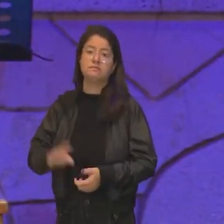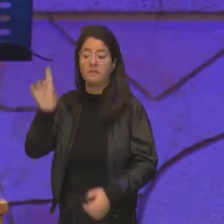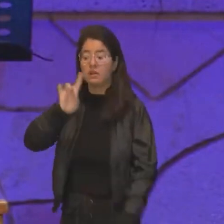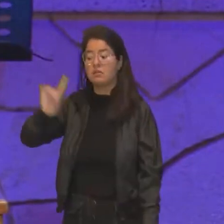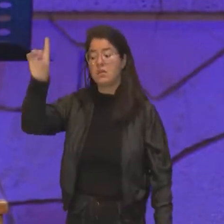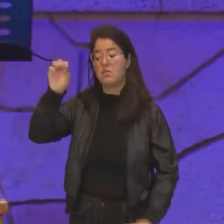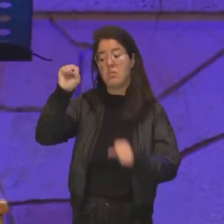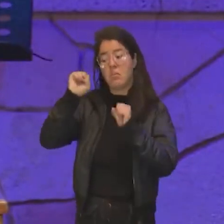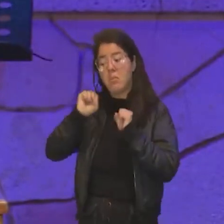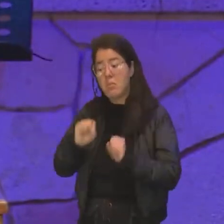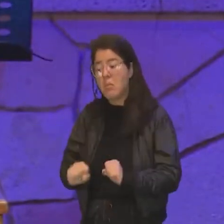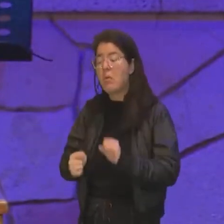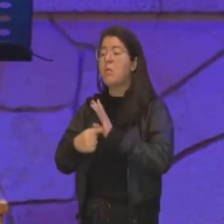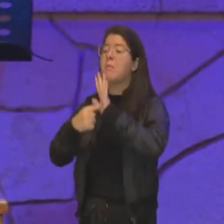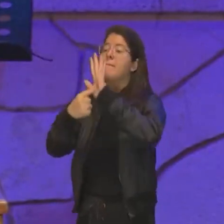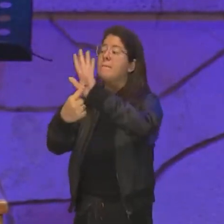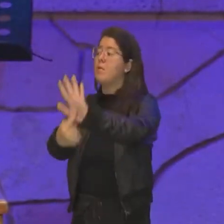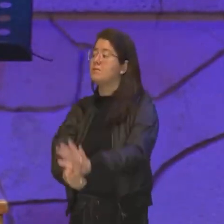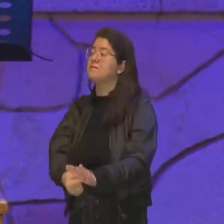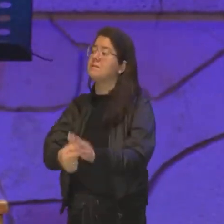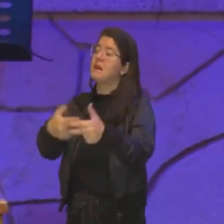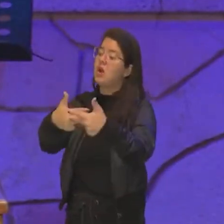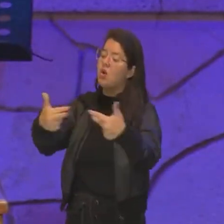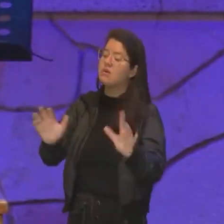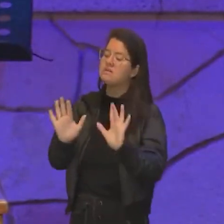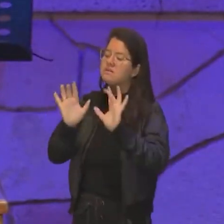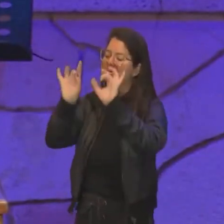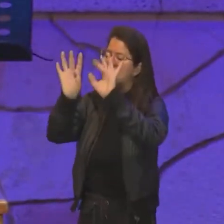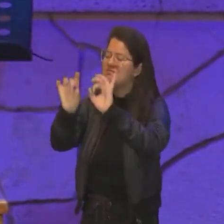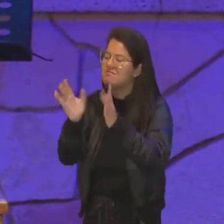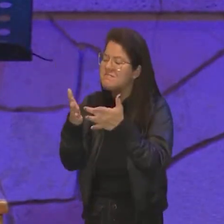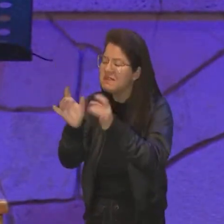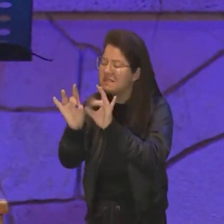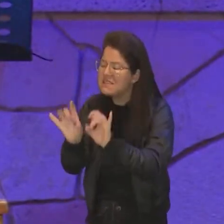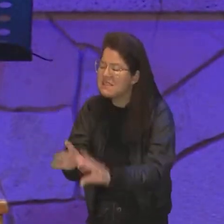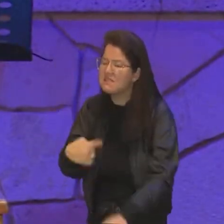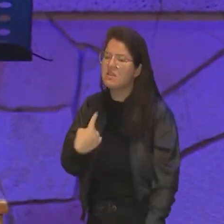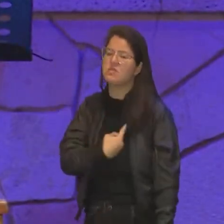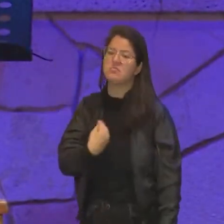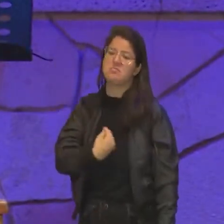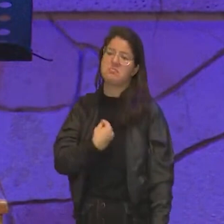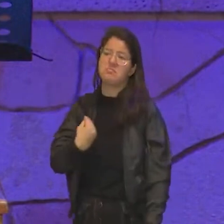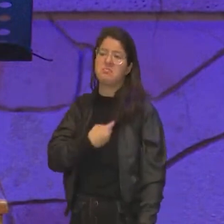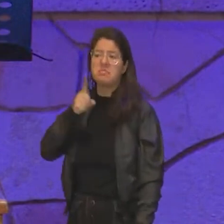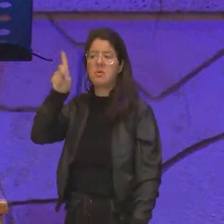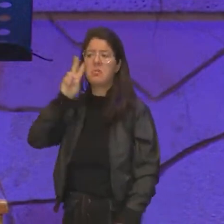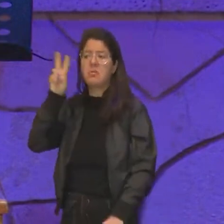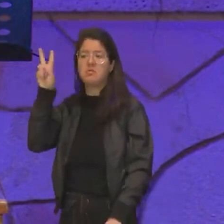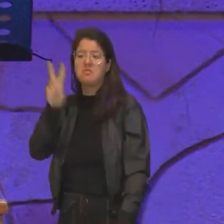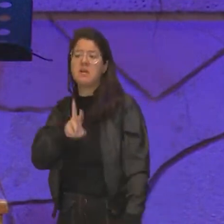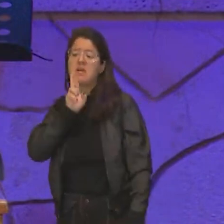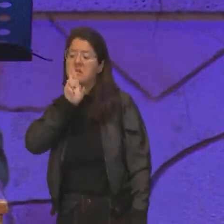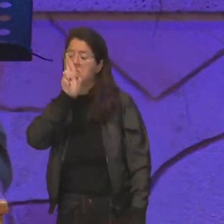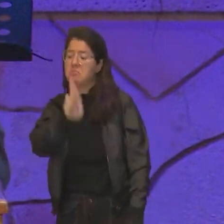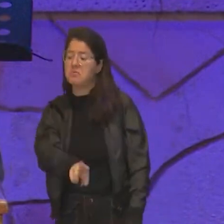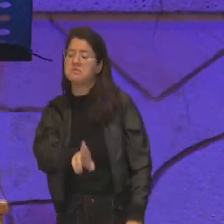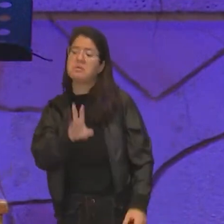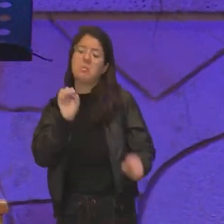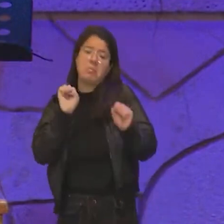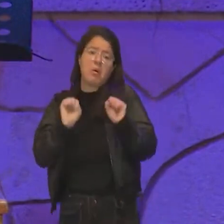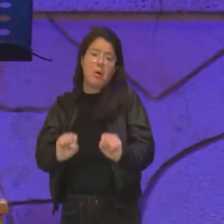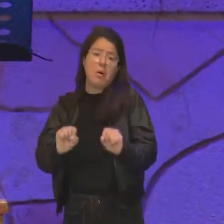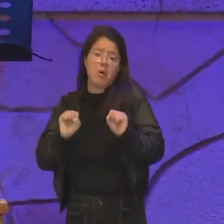Deus pode até nos mostrar coisas específicas em nossa vida. Ele pode ouvir orações específicas.